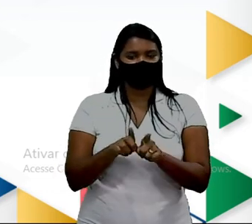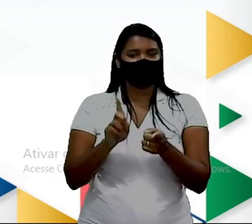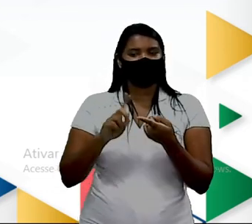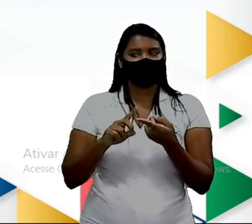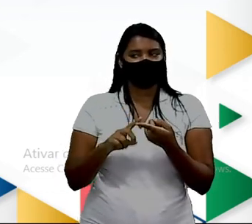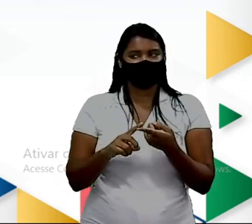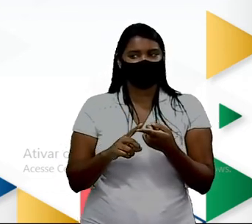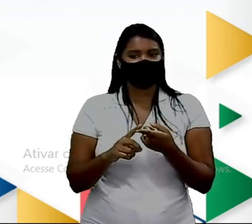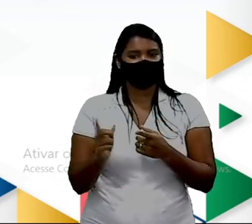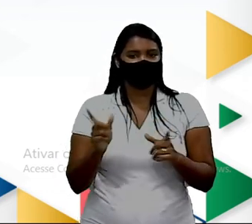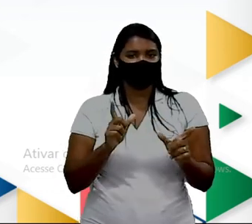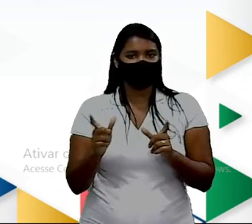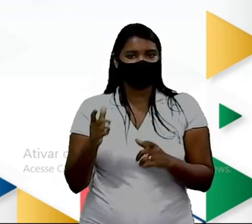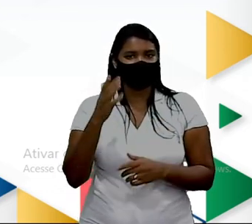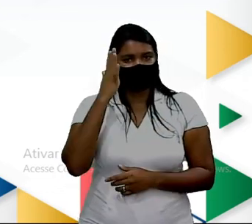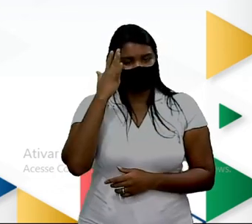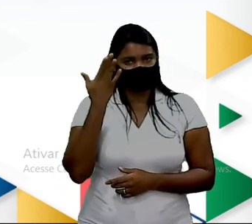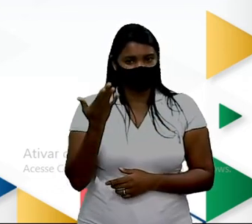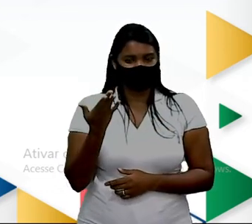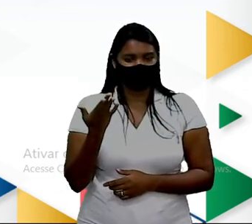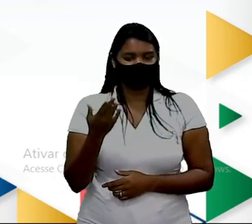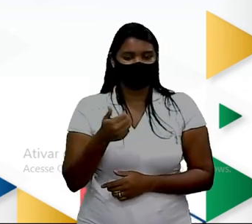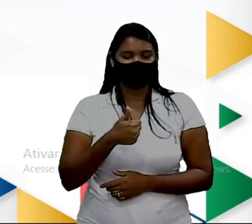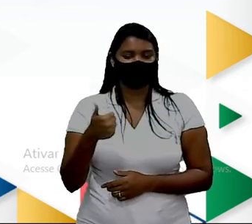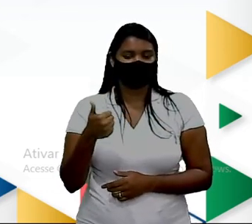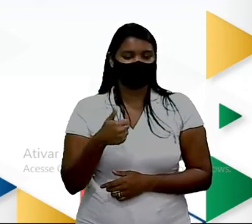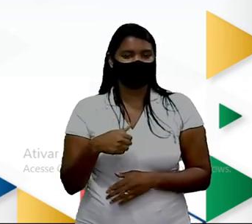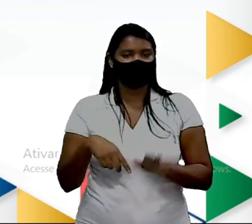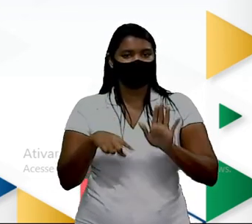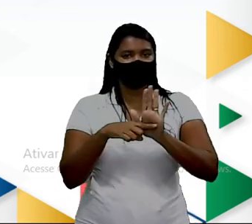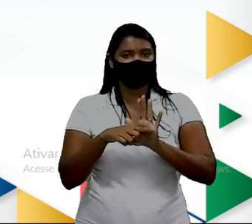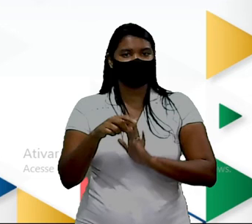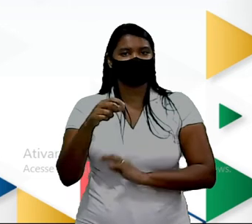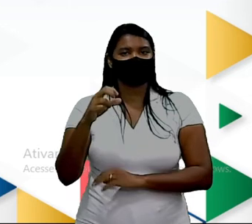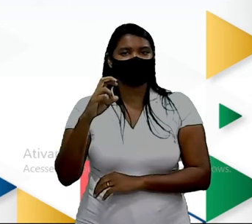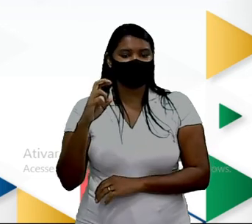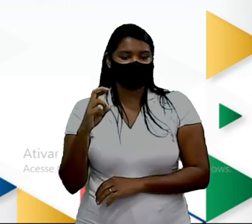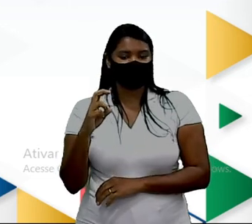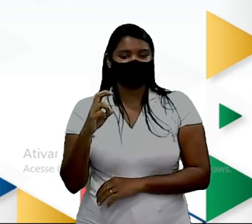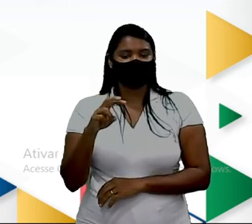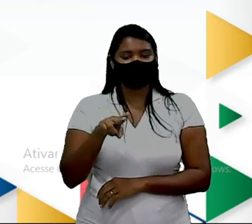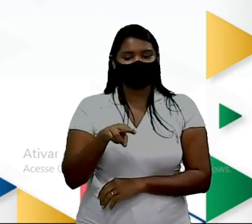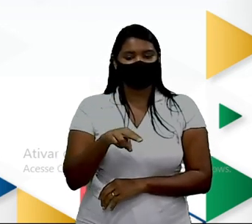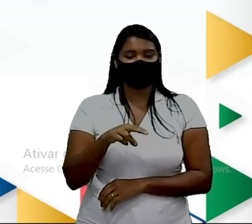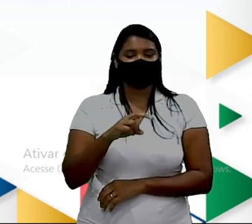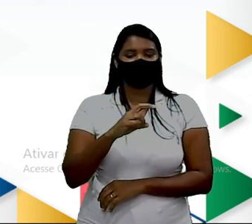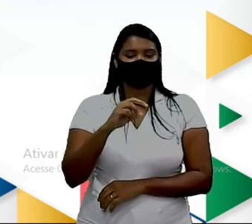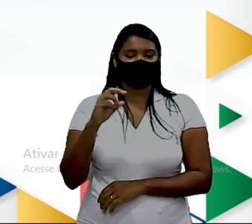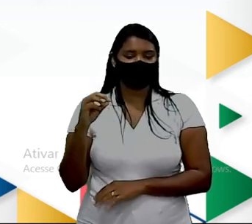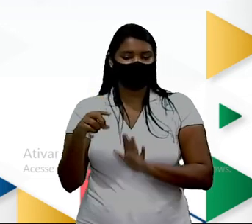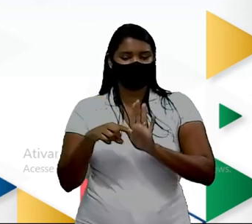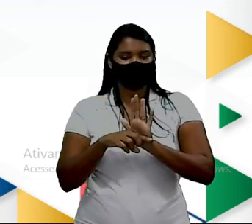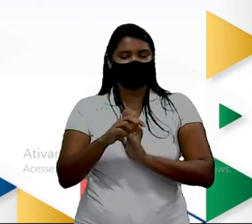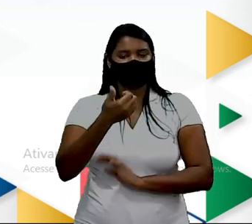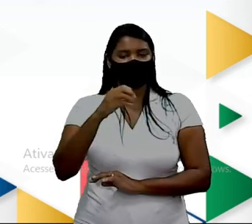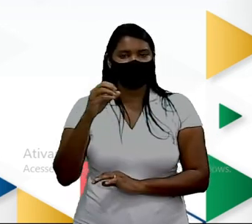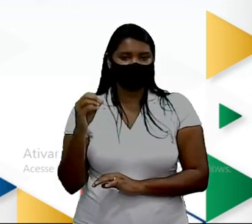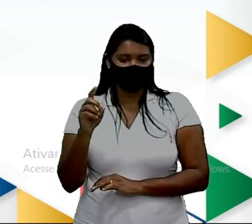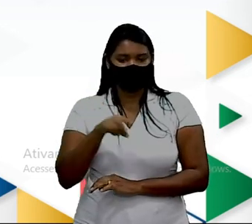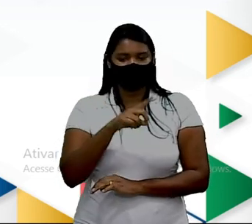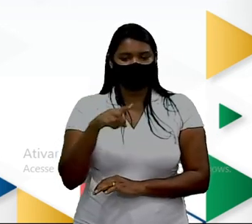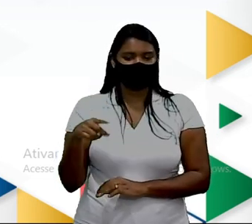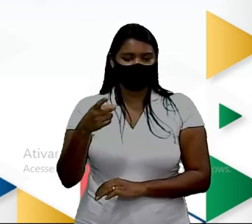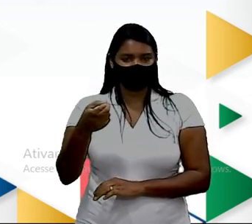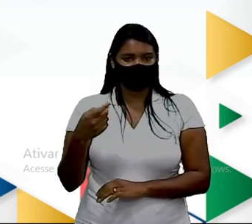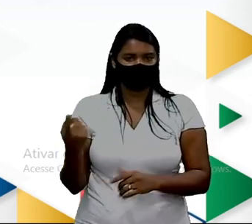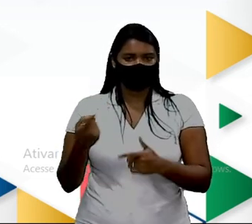lado de cá, muda o sinal dele. Ficaria 11 menos 5 igual a 500 menos 100. Tranquilo? Isola o x,